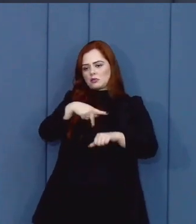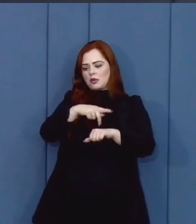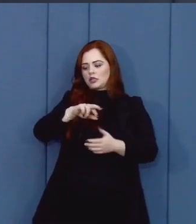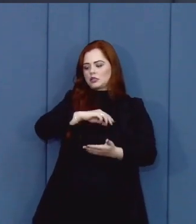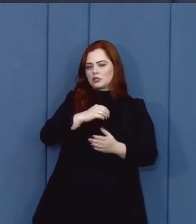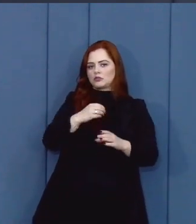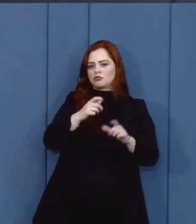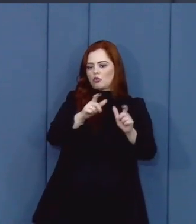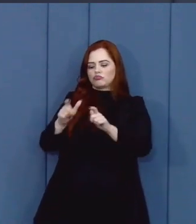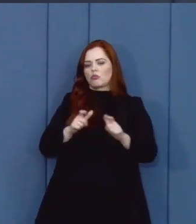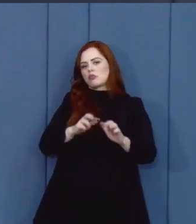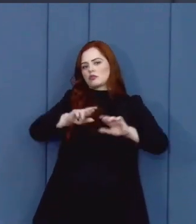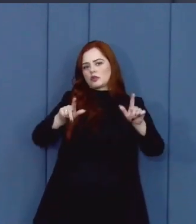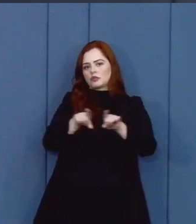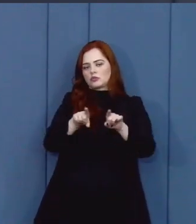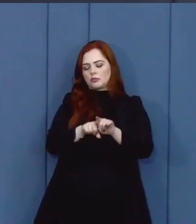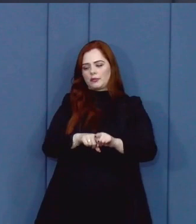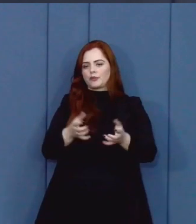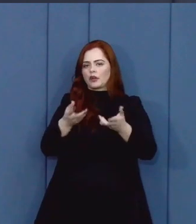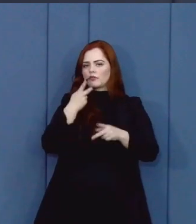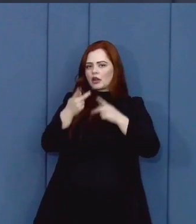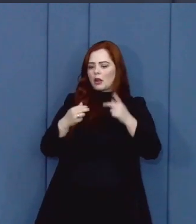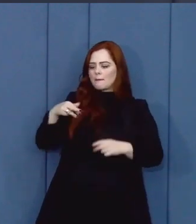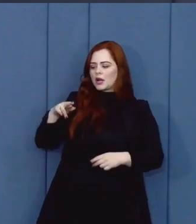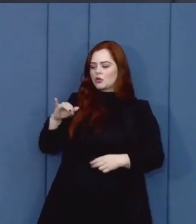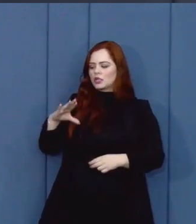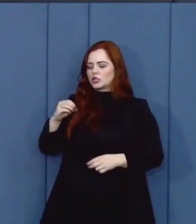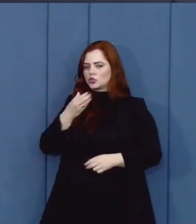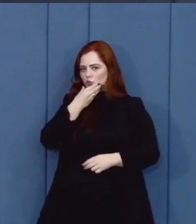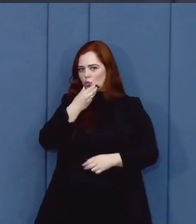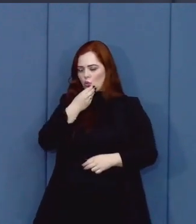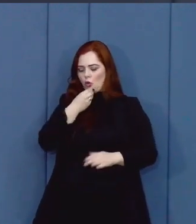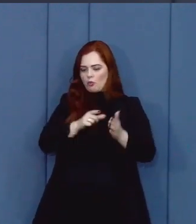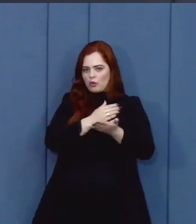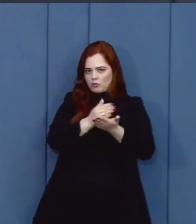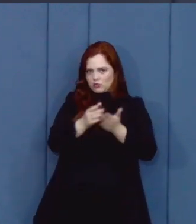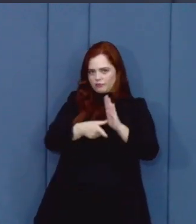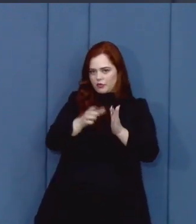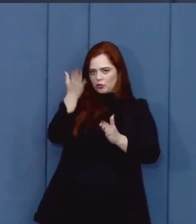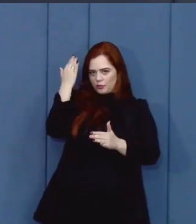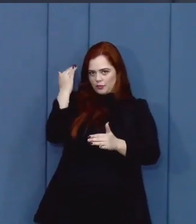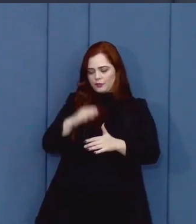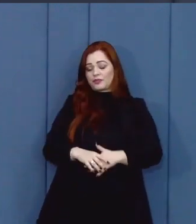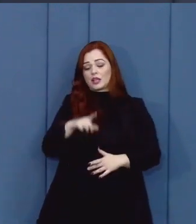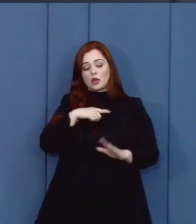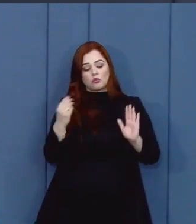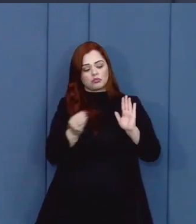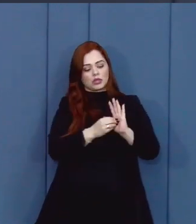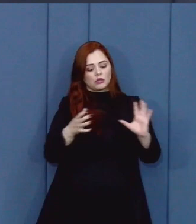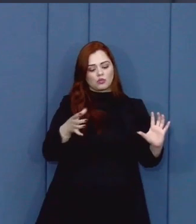E aí eu queria resgatar um pouco a fala do Maurício, no início, alguns desafios, né, que estão colocados aí dentro desse